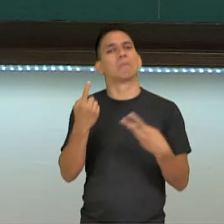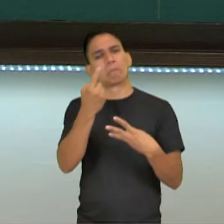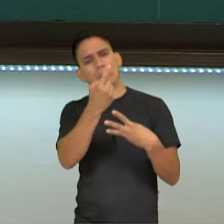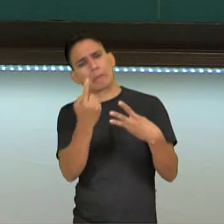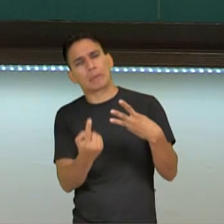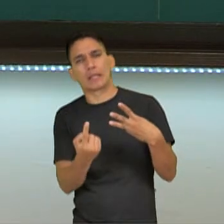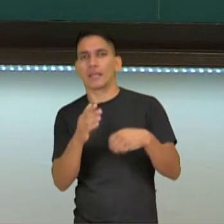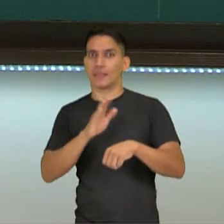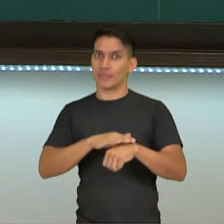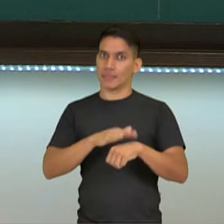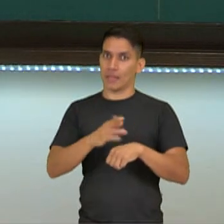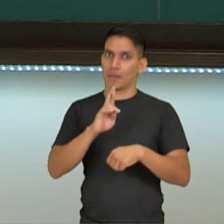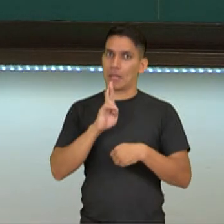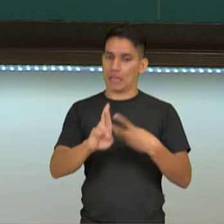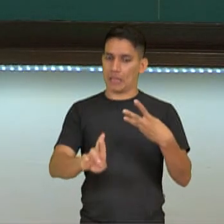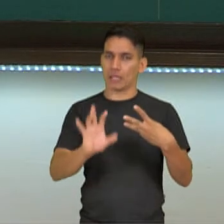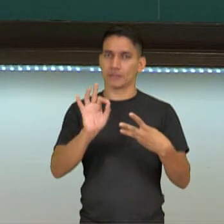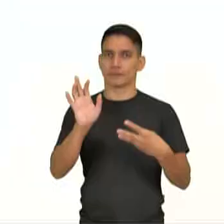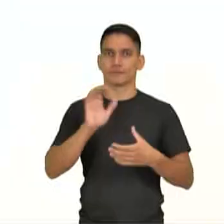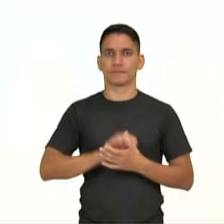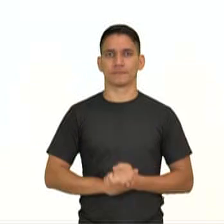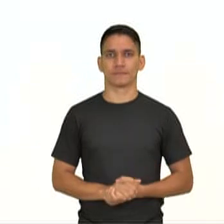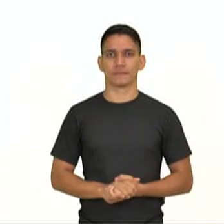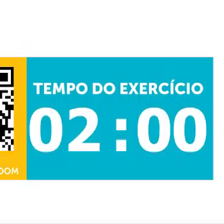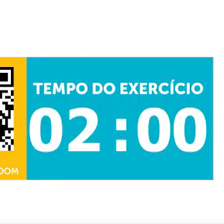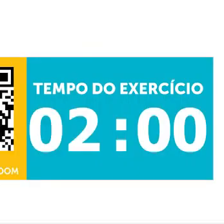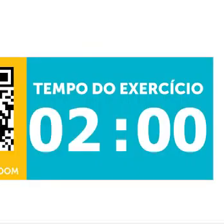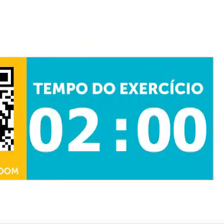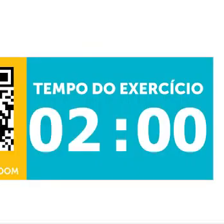mais um tempo para a nossa segunda atividade.